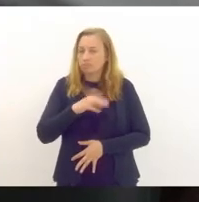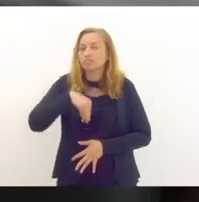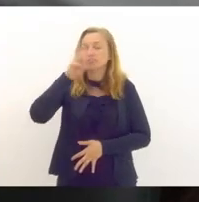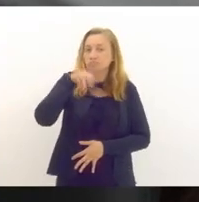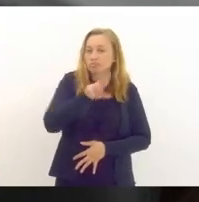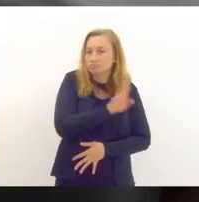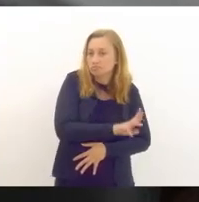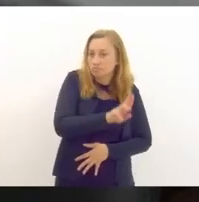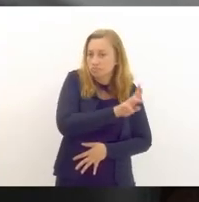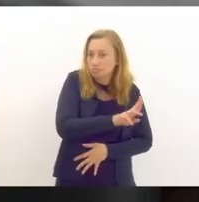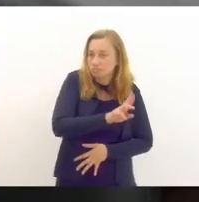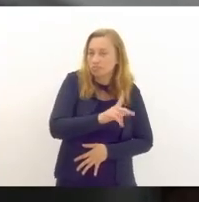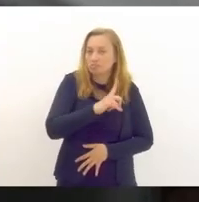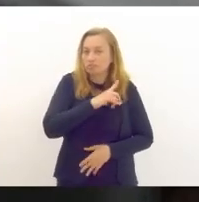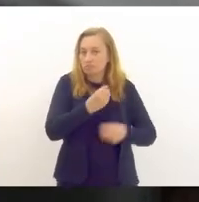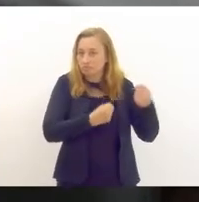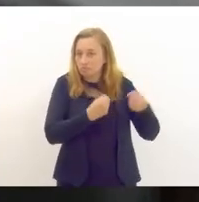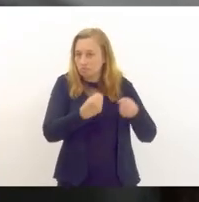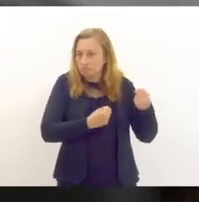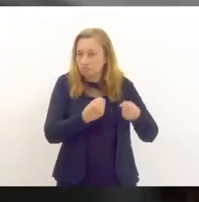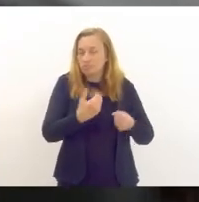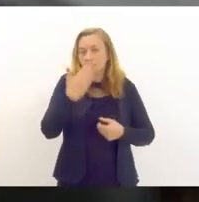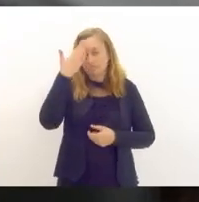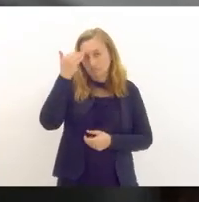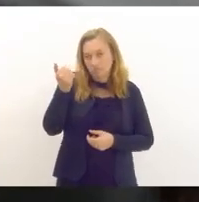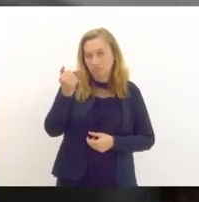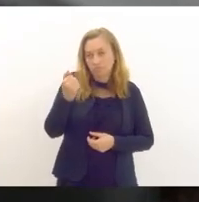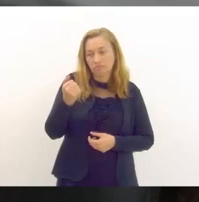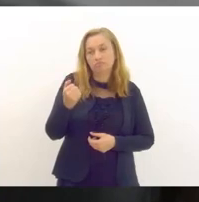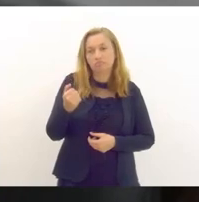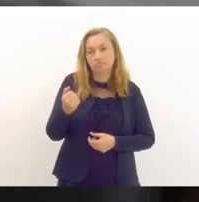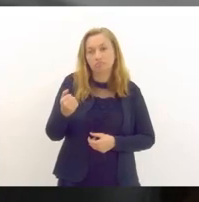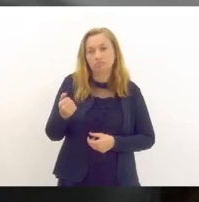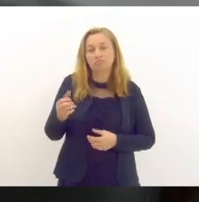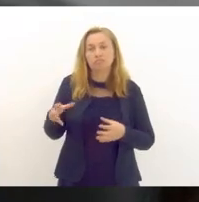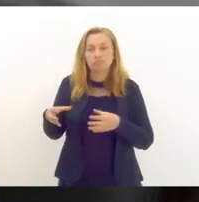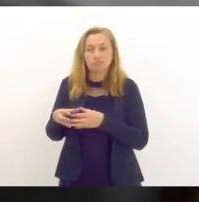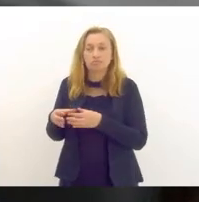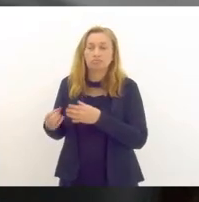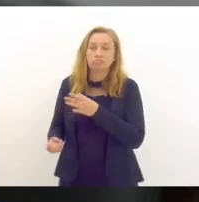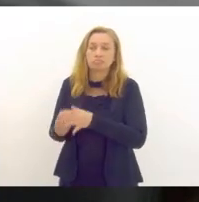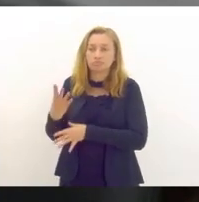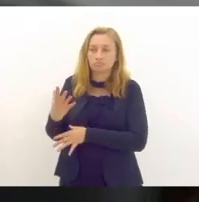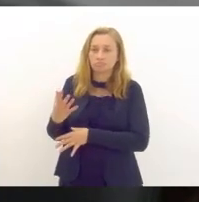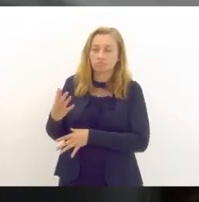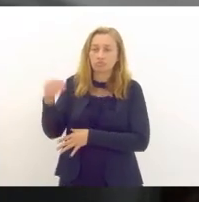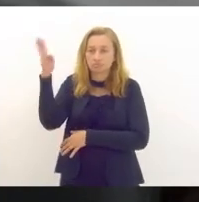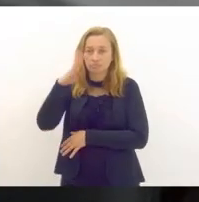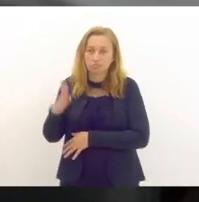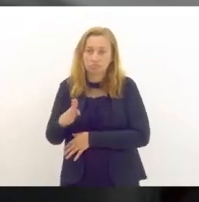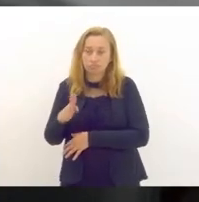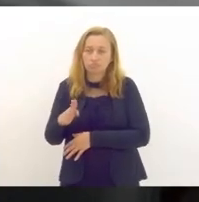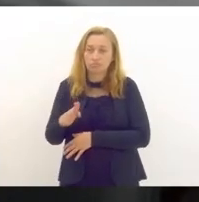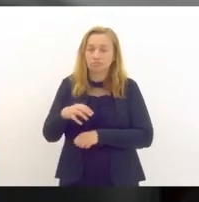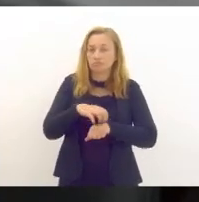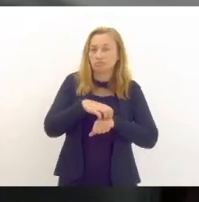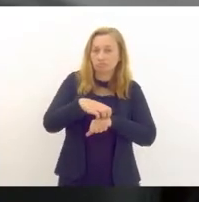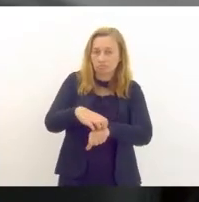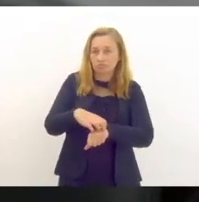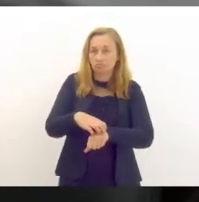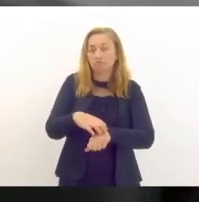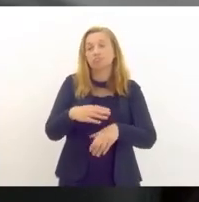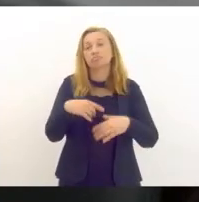que consomem ou tem veículo a gente sabe que a cadeia produtiva brasileira é baseada no transporte através de rodovia então